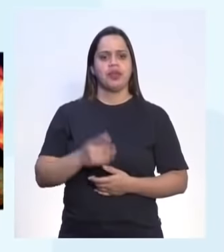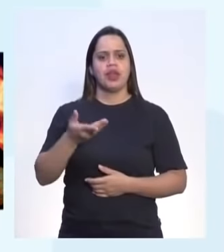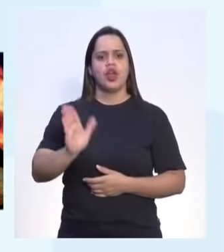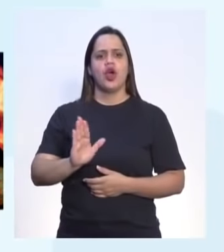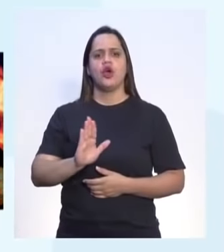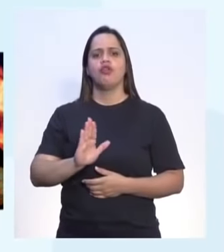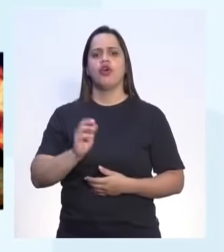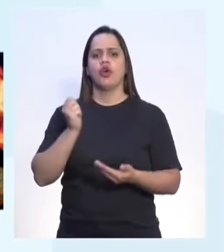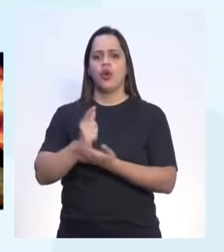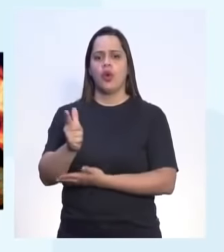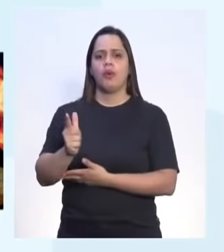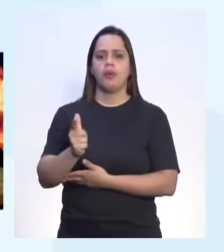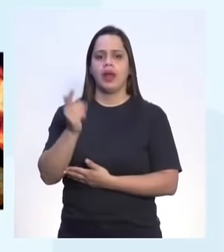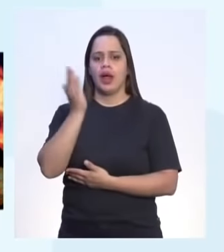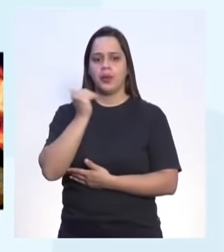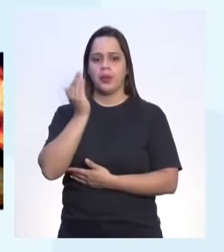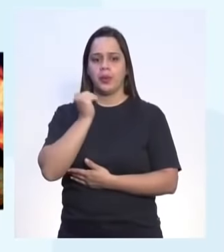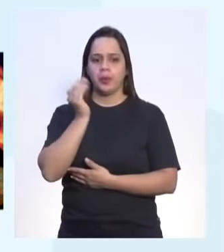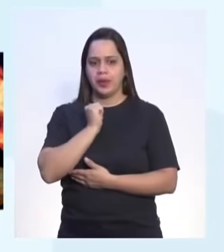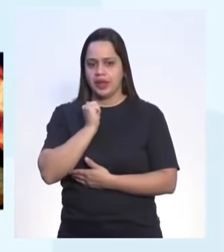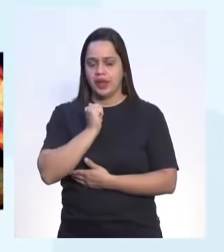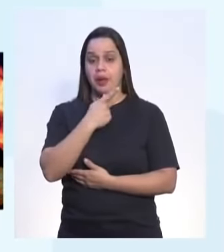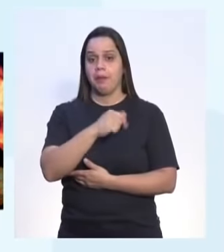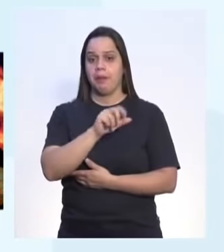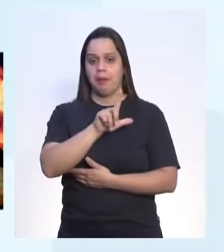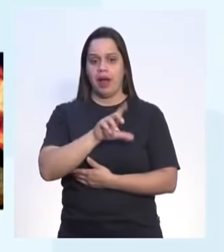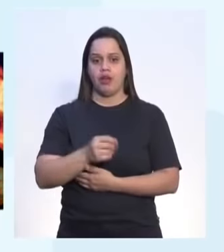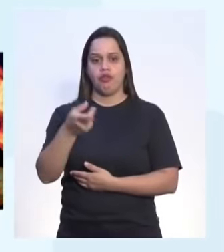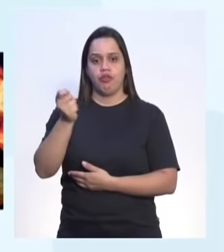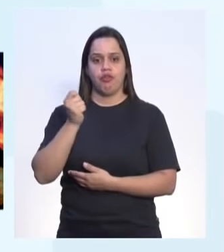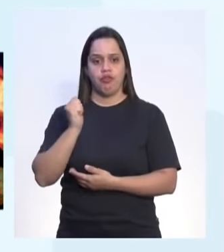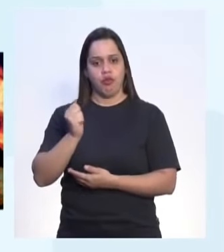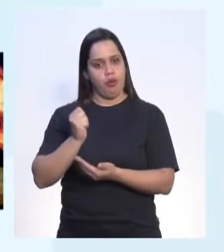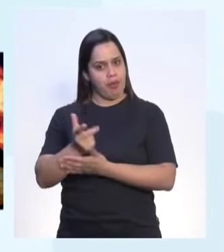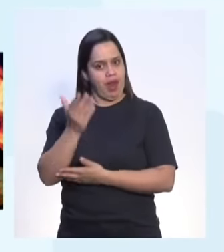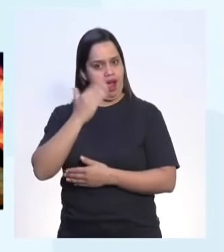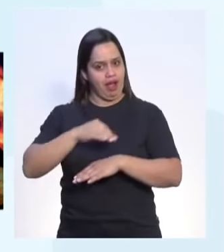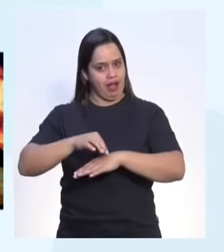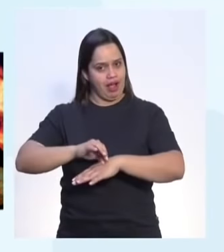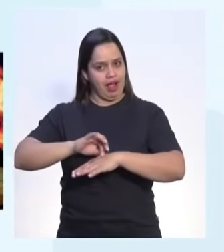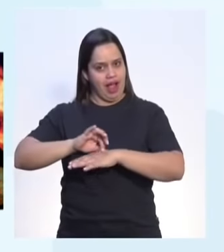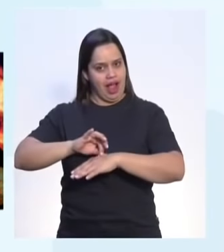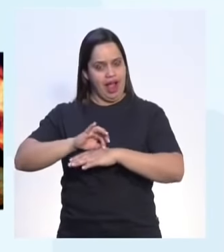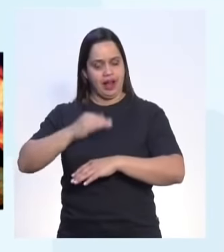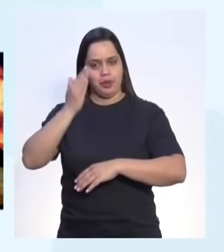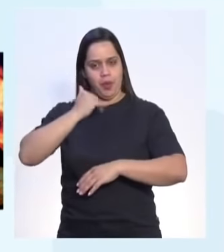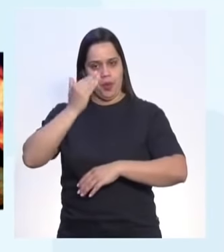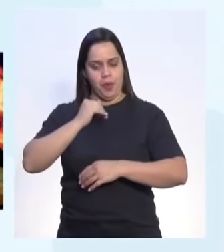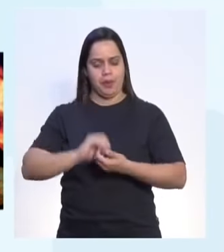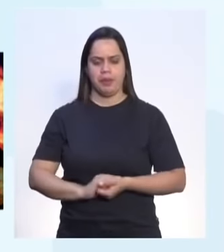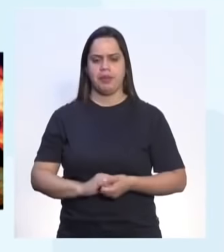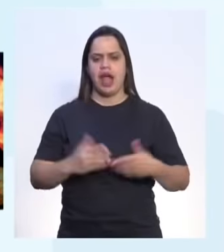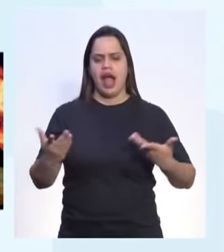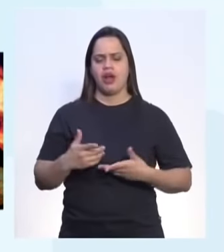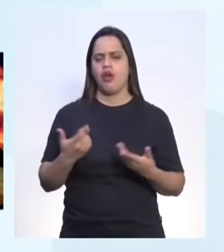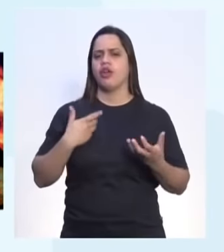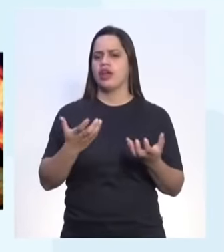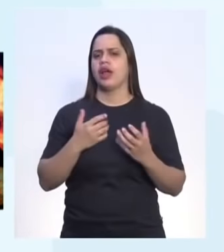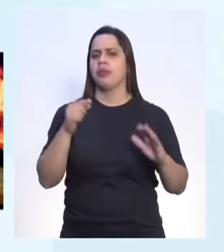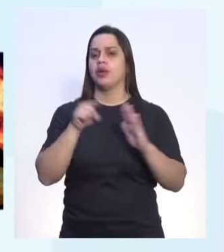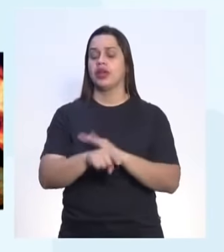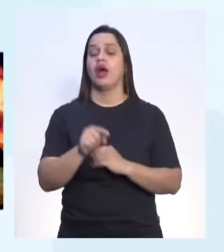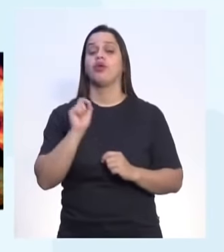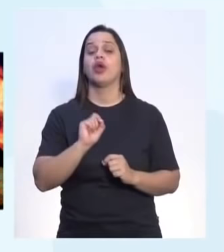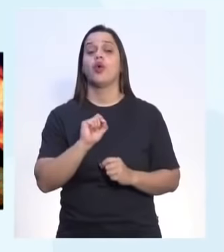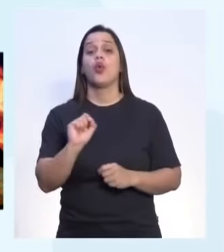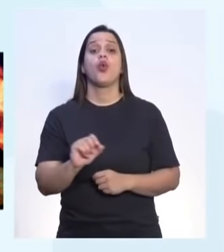Aí eu coloquei uma belíssima costela. Aí, tá ok? E aí a gente quer saber qual é a unidade de medida.